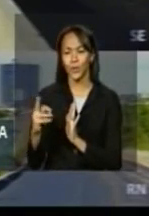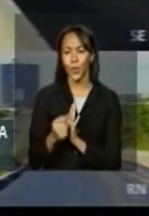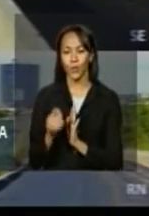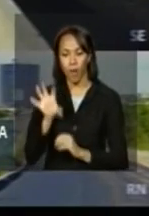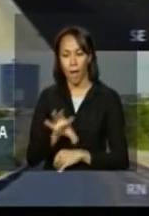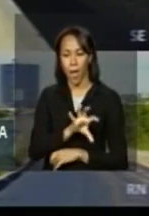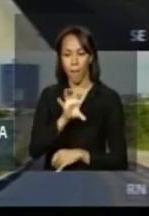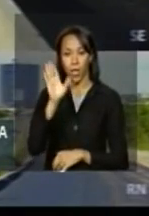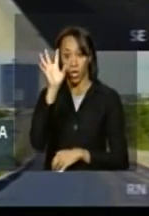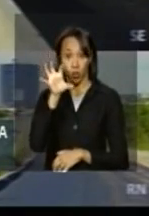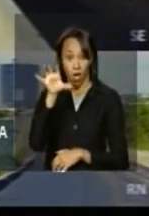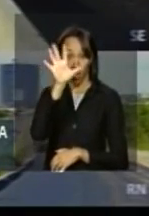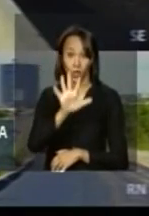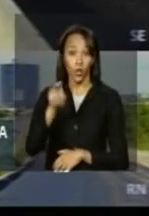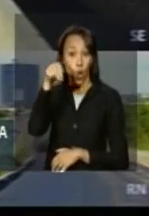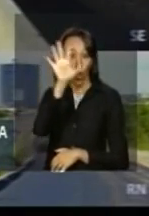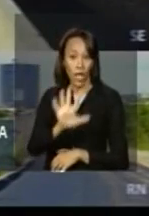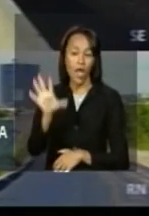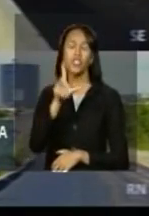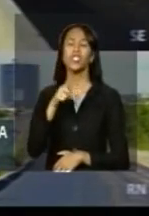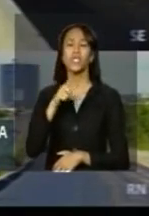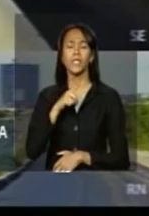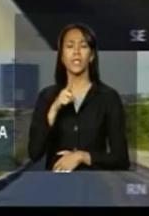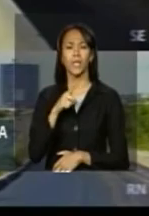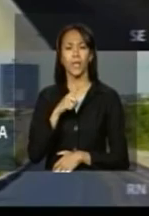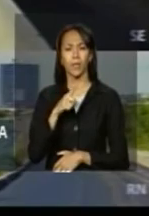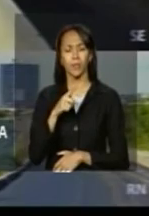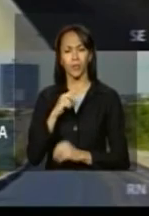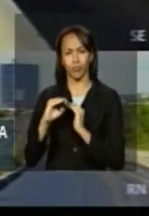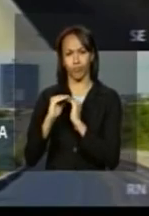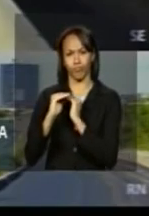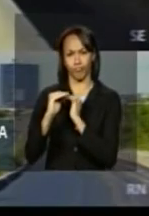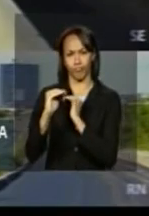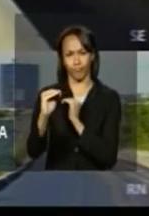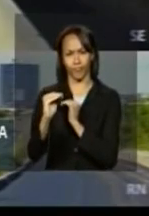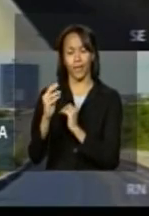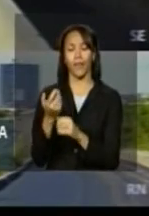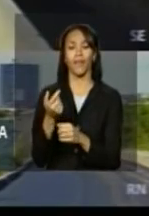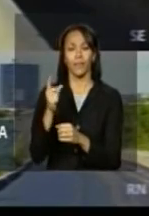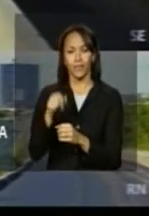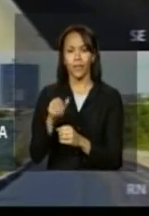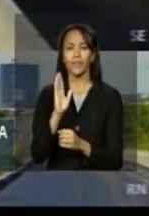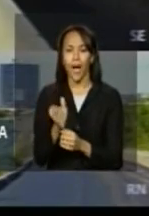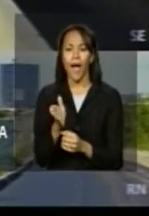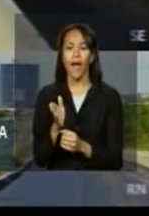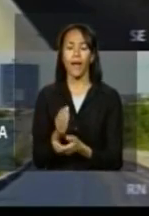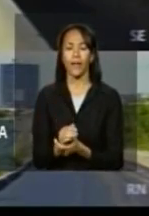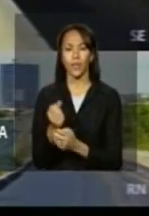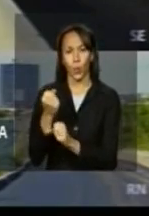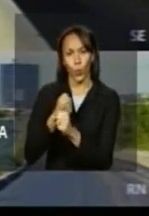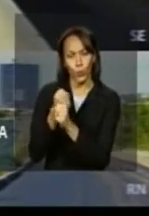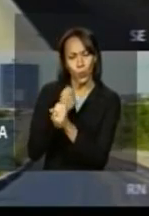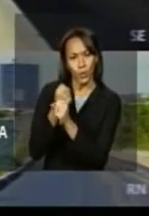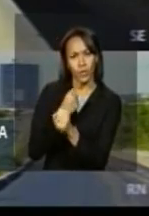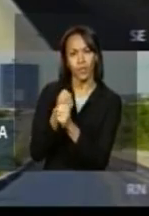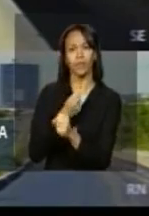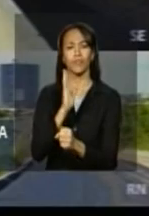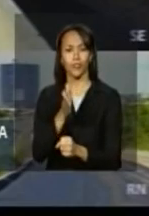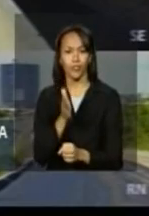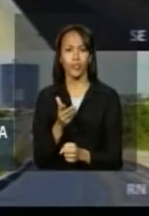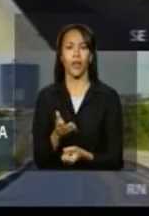as regiões. No Nordeste, nós temos trechos, toda a 101 Nordeste está em obras,